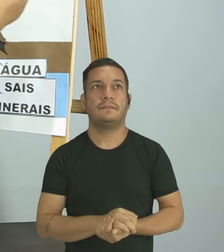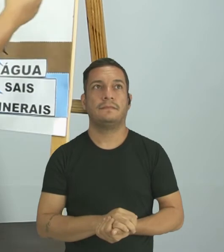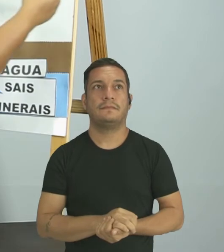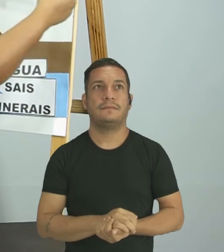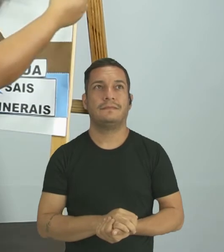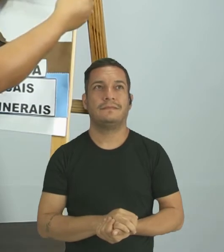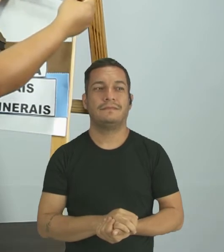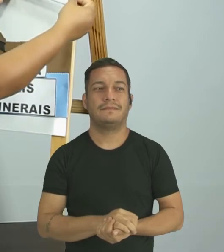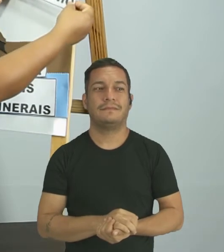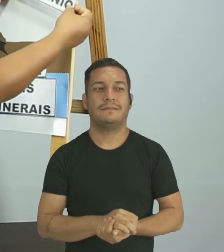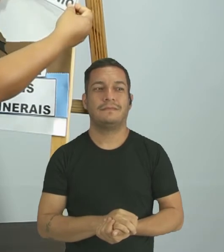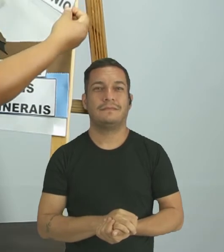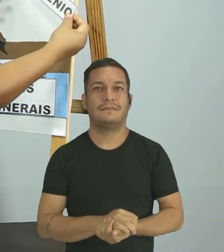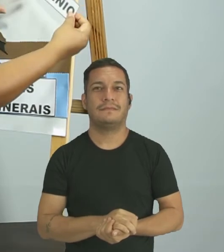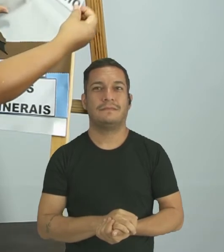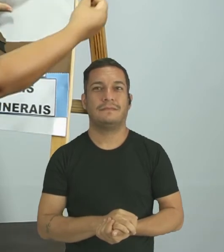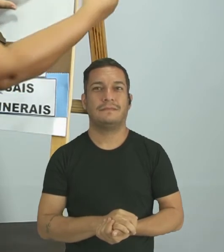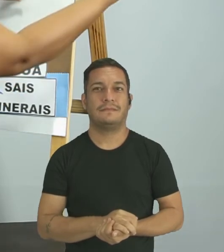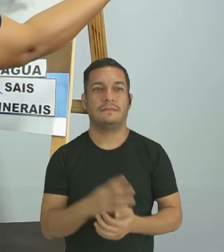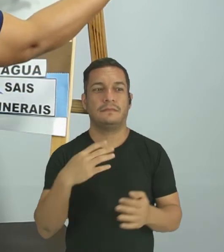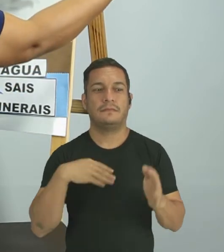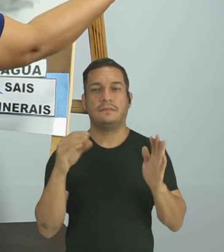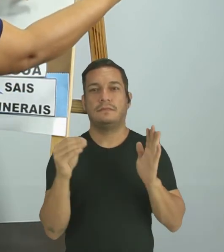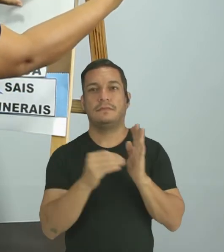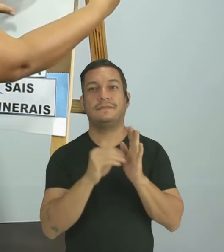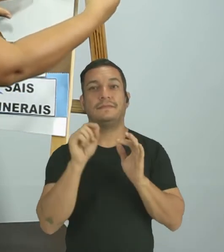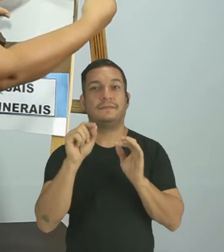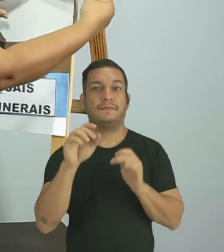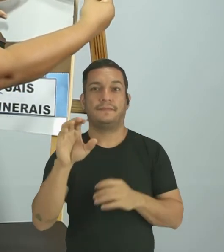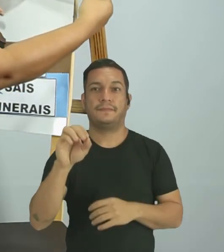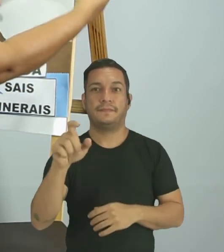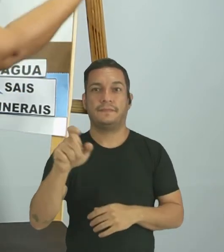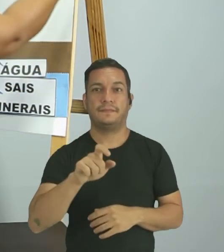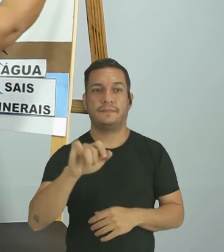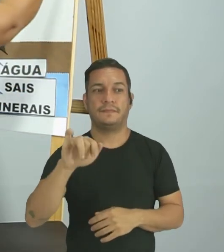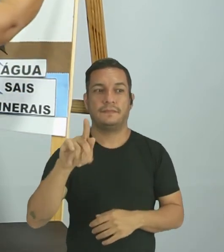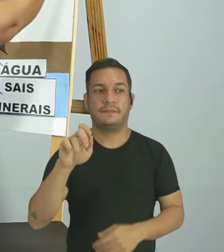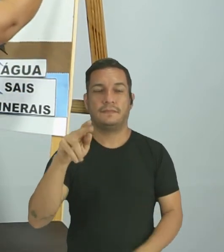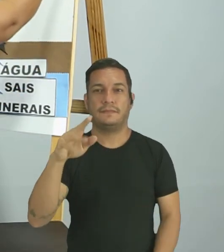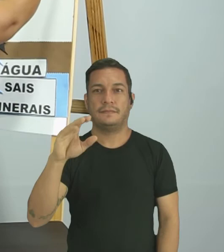Então, eu vou colocar aqui, bem aqui, o oxigênio.